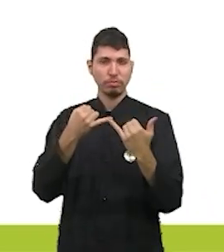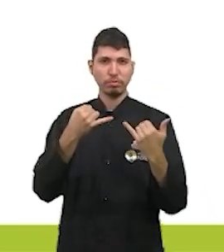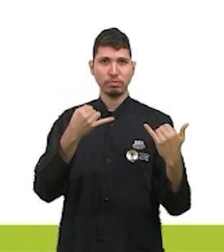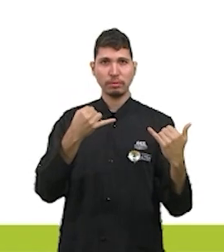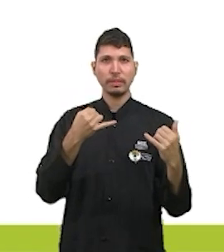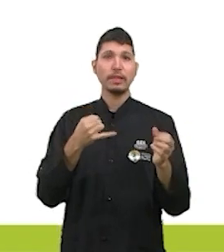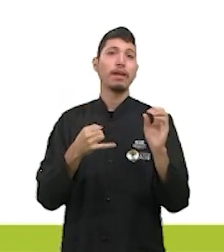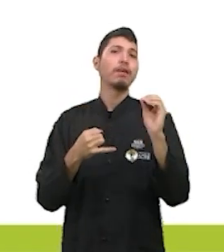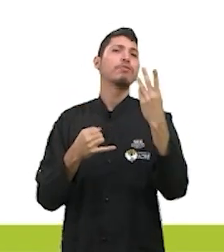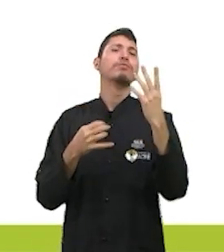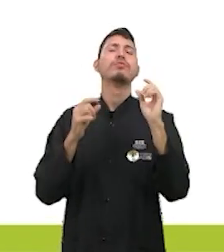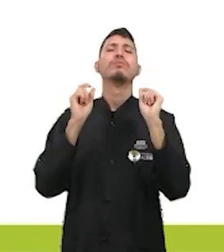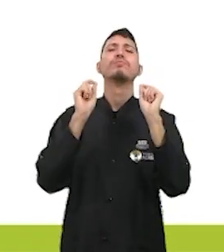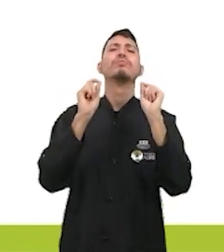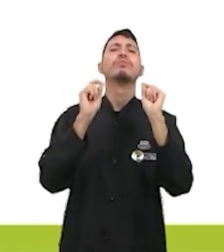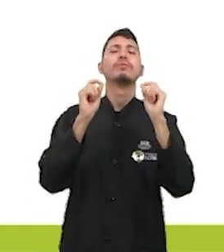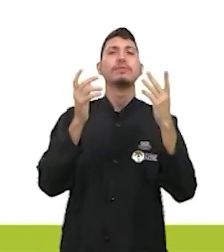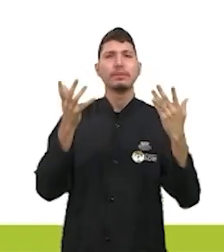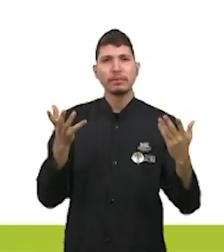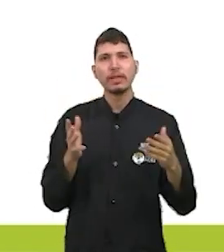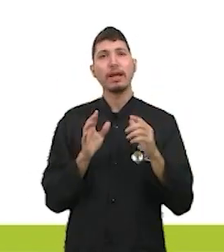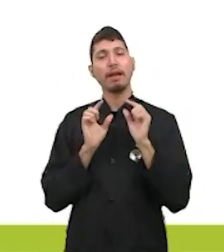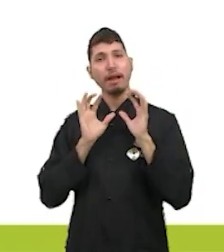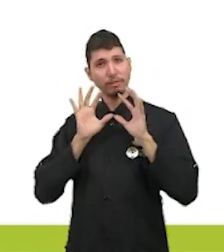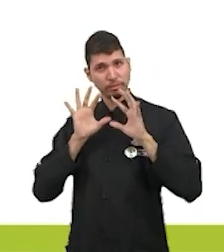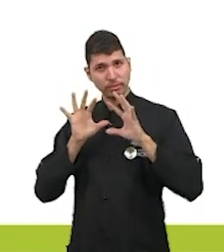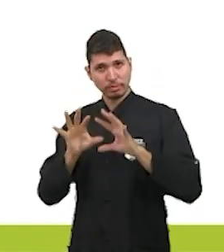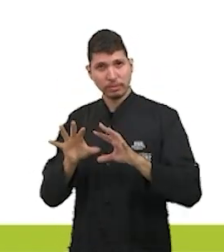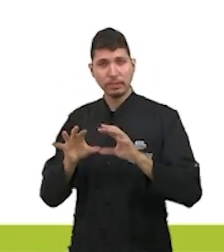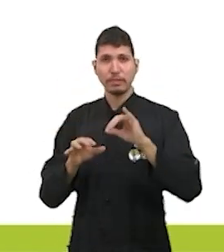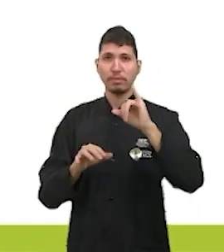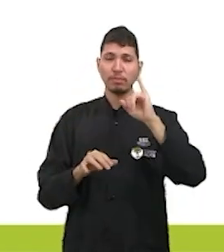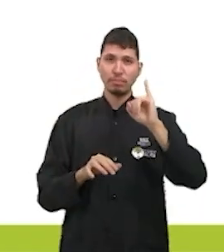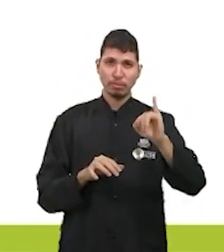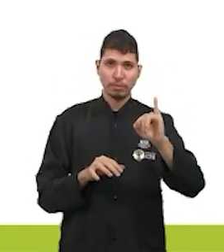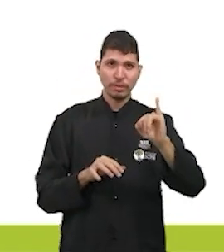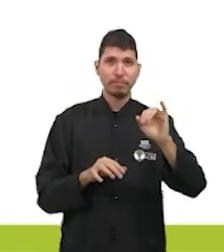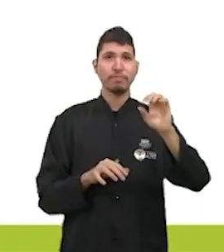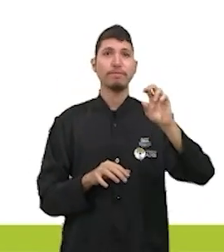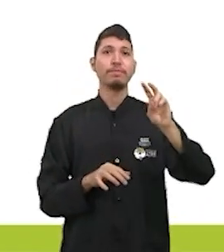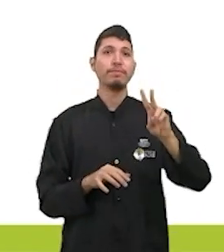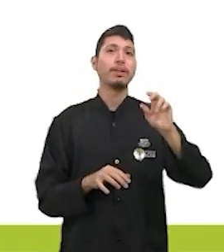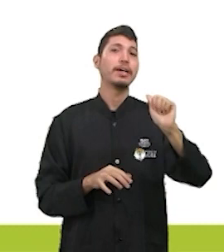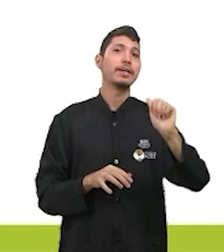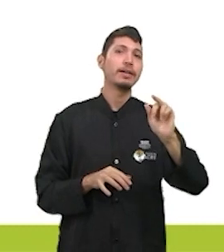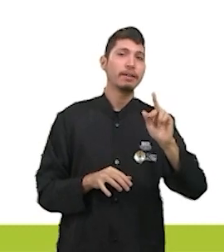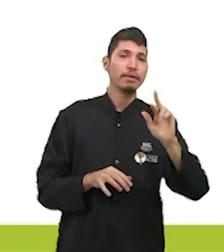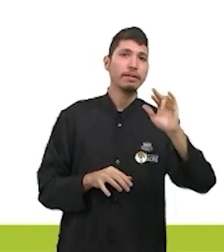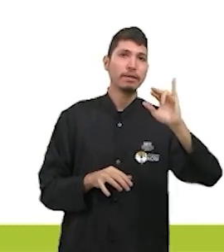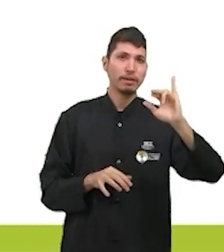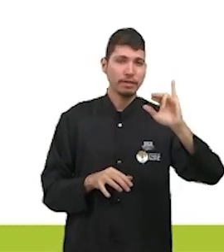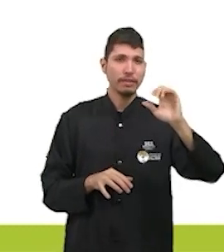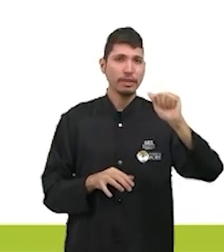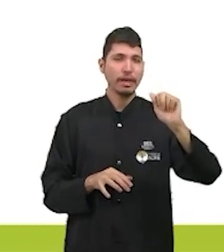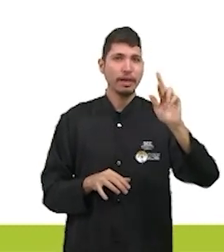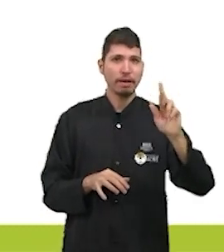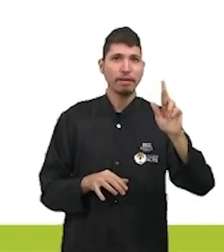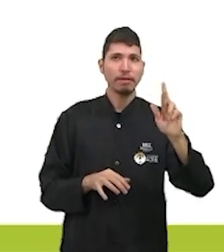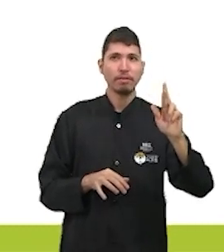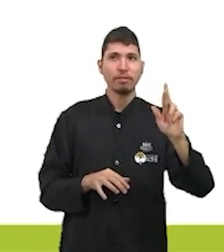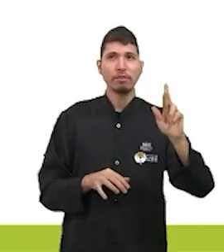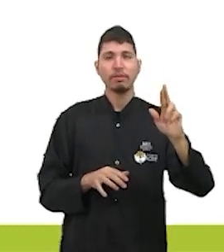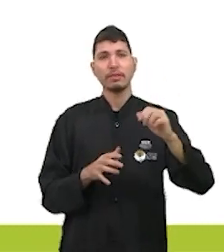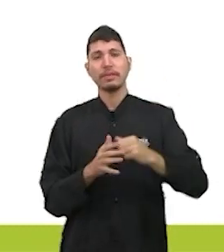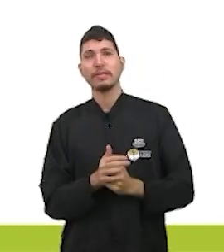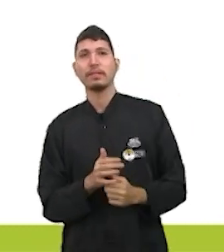O que ia acontecer? Neste caso, o meu I varia e meu U é constante. Então, minha corrente varia e